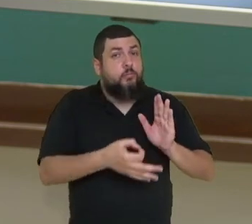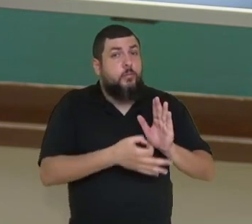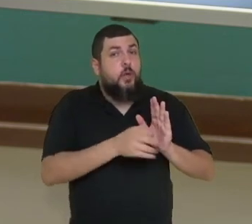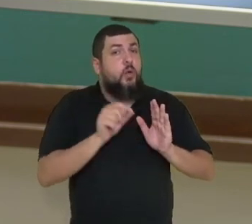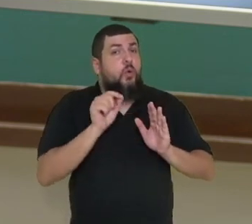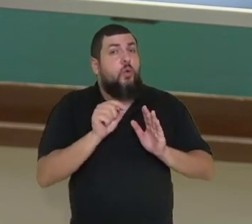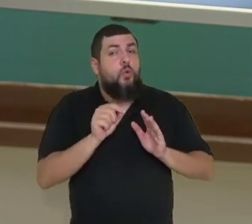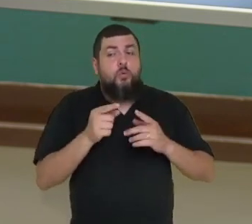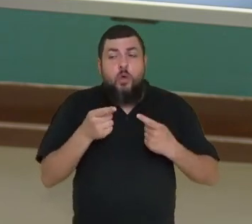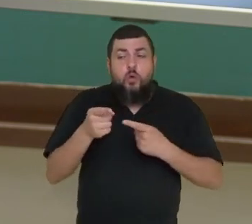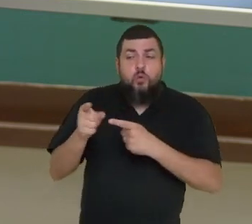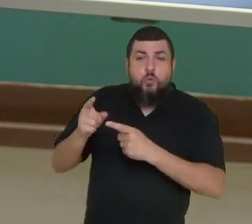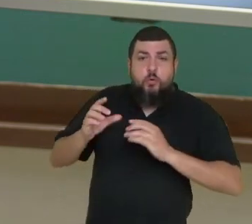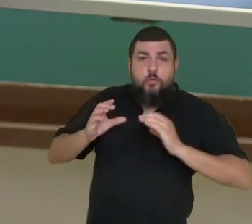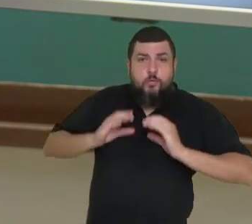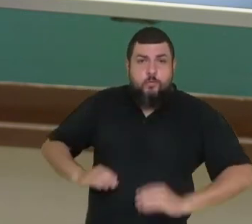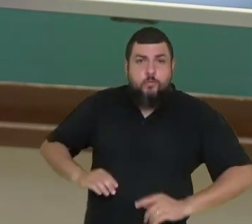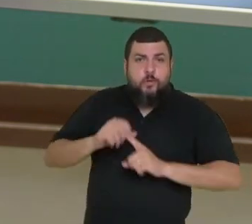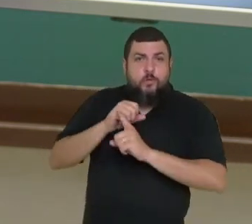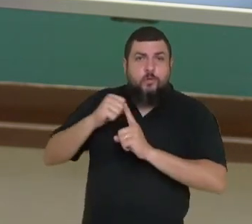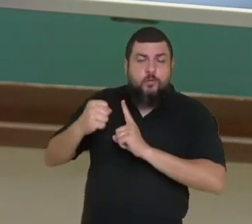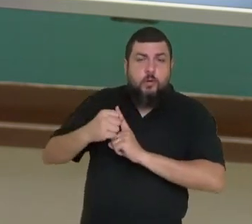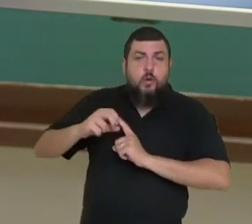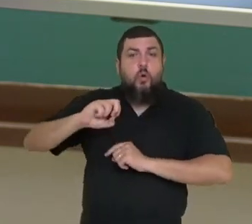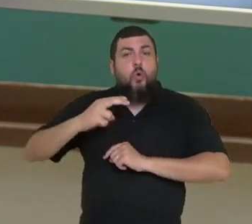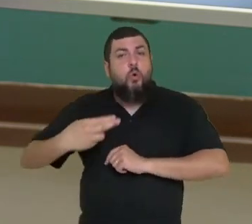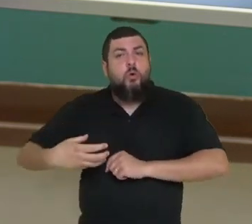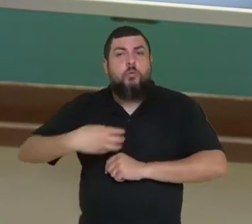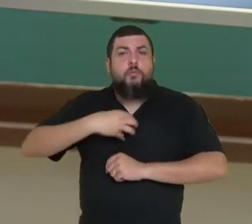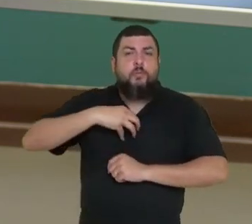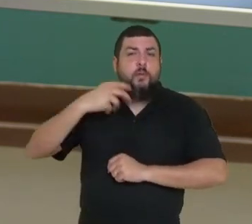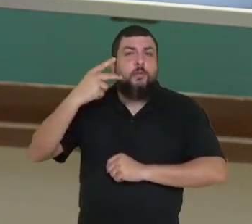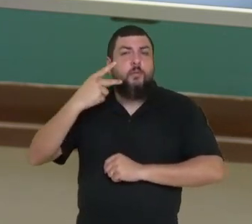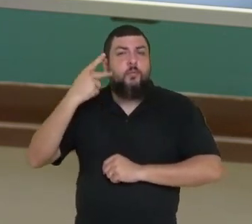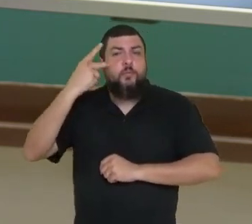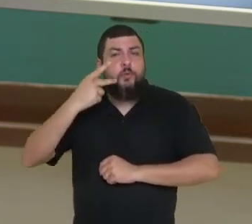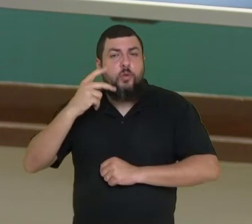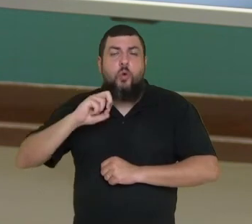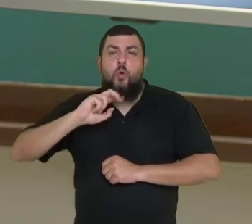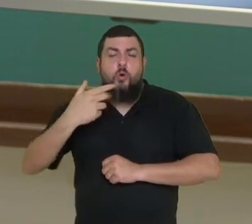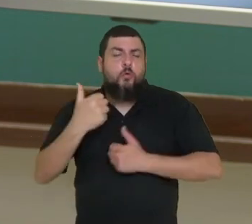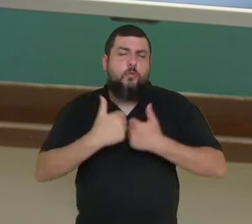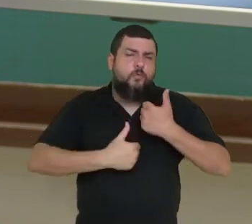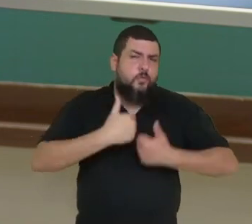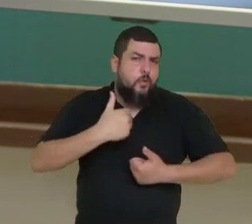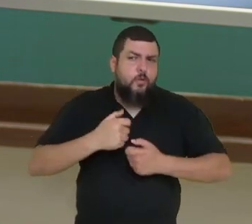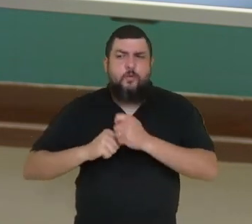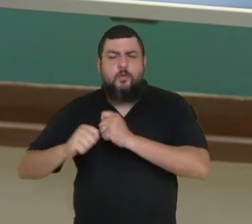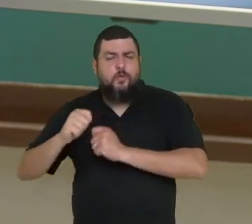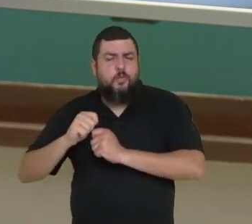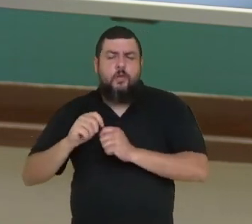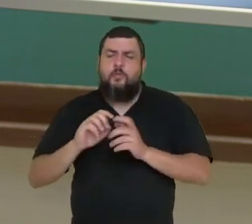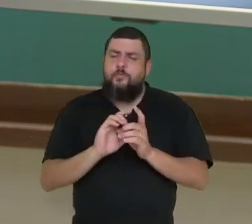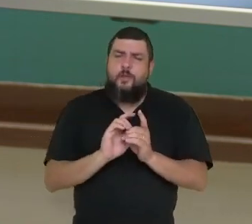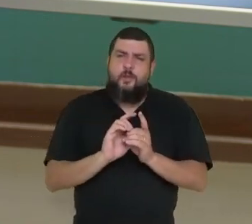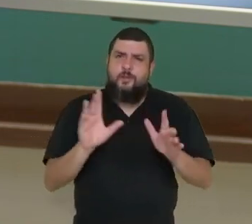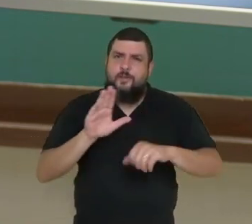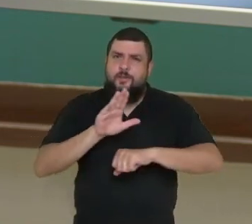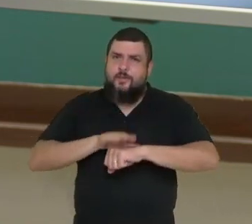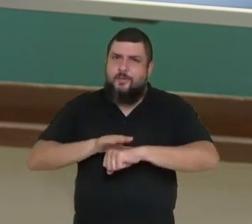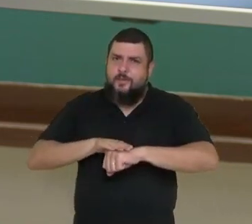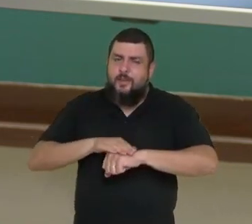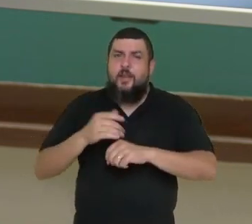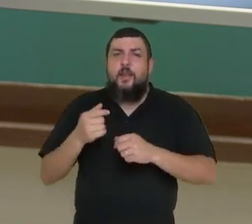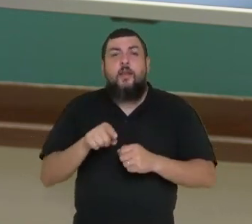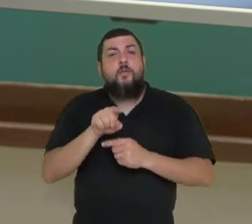comportamento social, né? Ou algum aspecto político, ou alguma coisa relacionada ao futebol, à economia, aí fica a critério de vocês, né? A